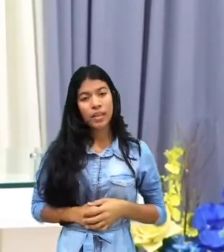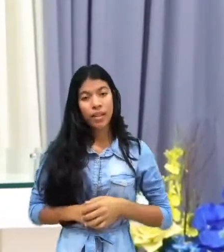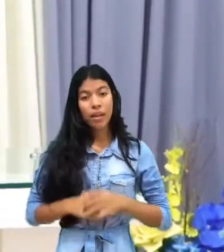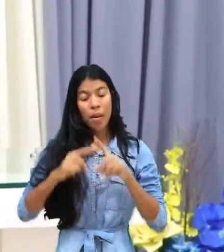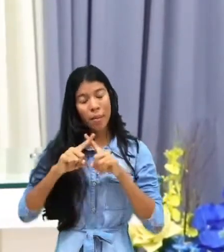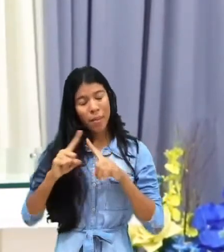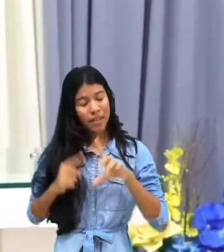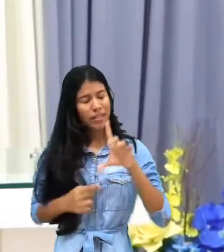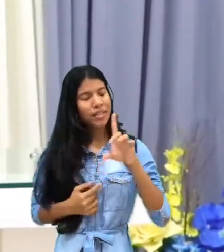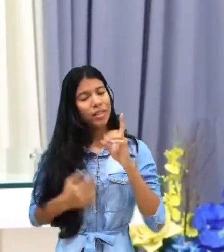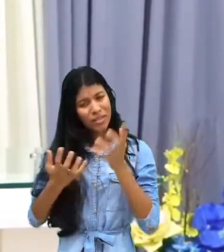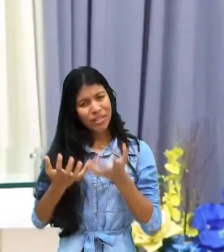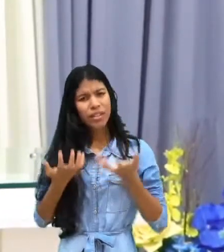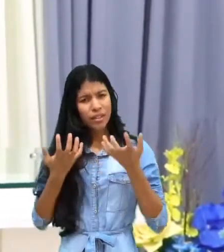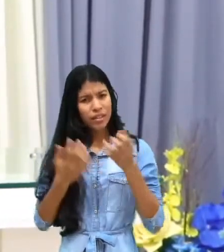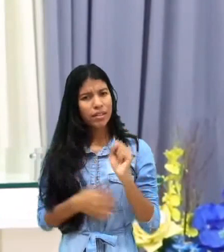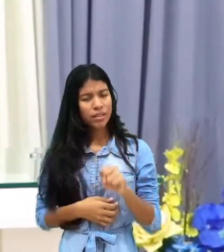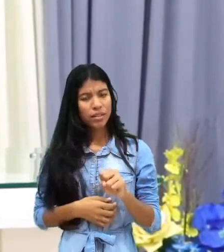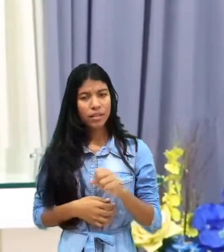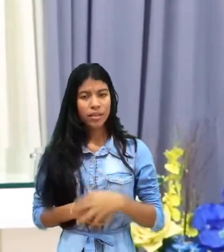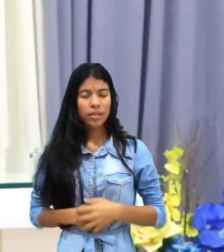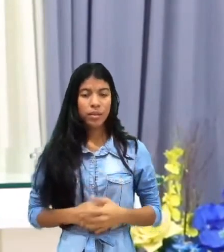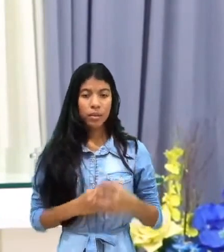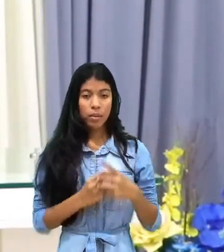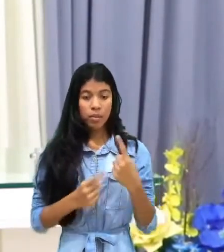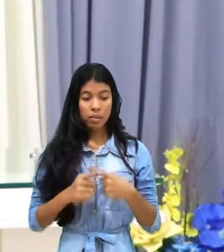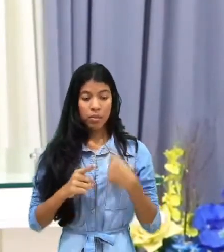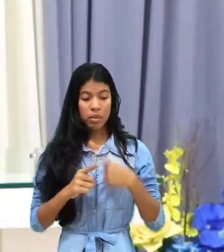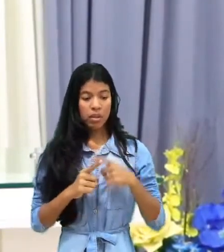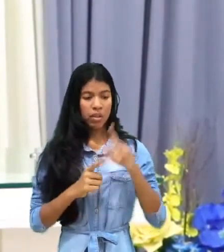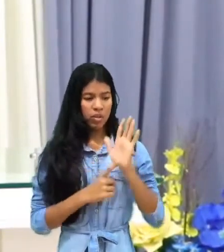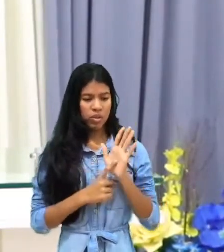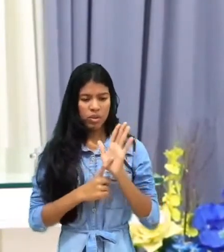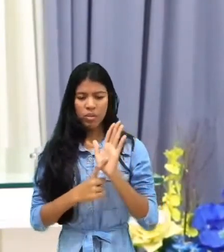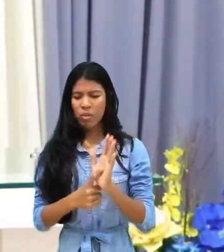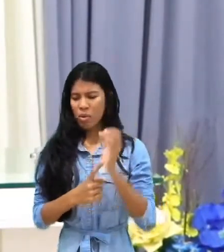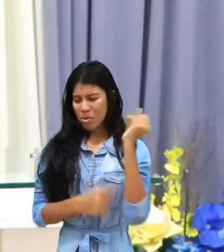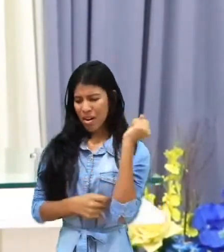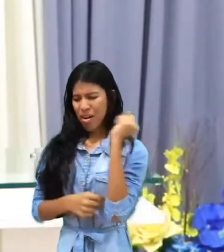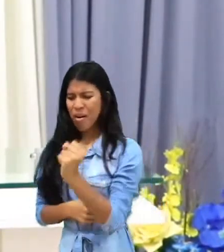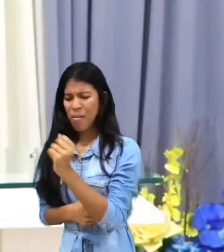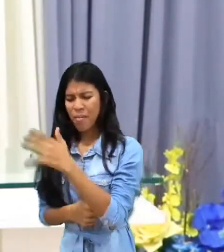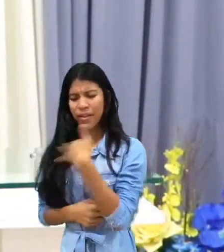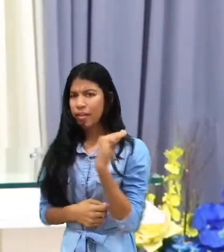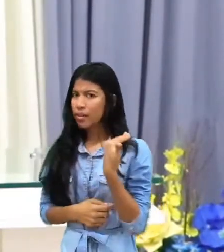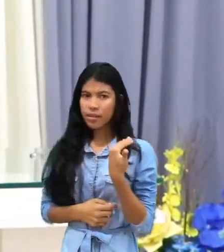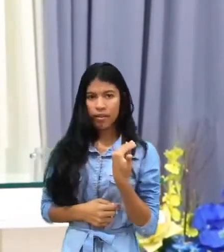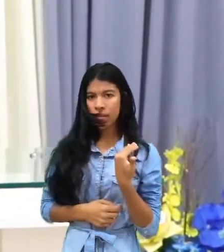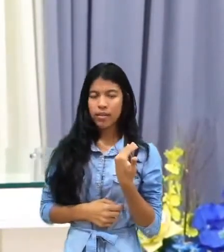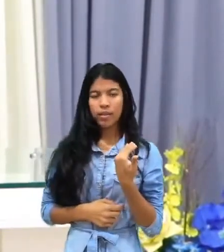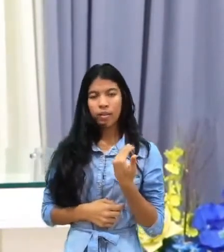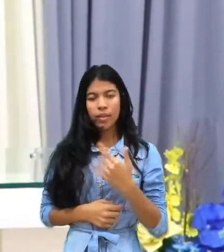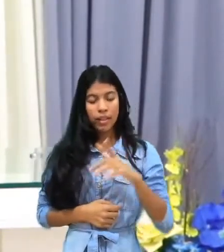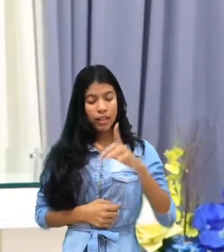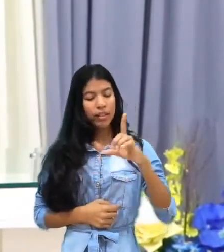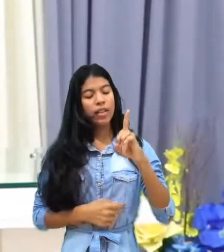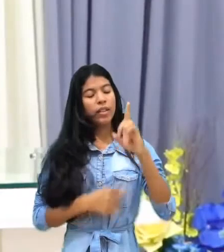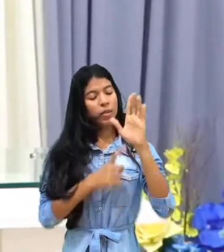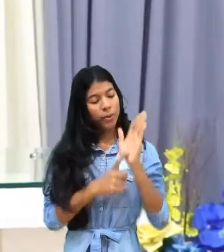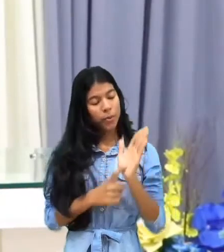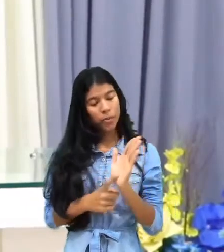Deus quer. Porque Deus não se mostra a ninguém para matar a pessoa. Deus se mostra a alguém para exaltar,